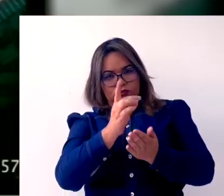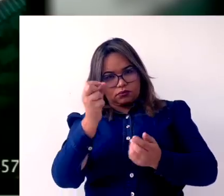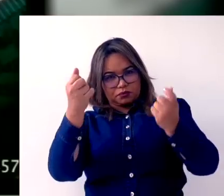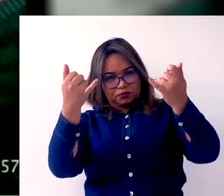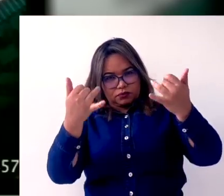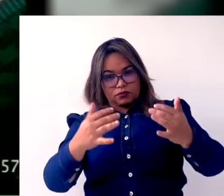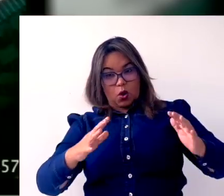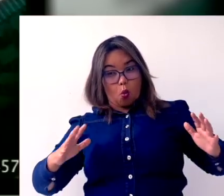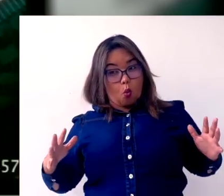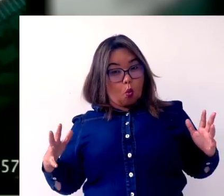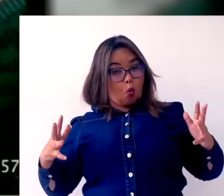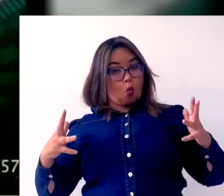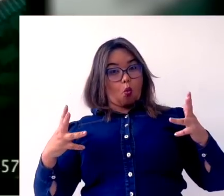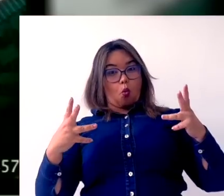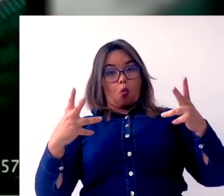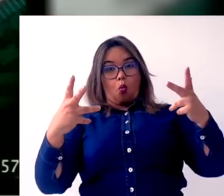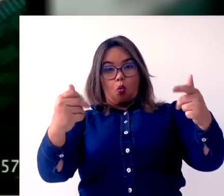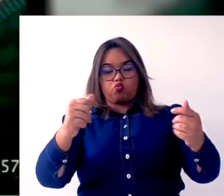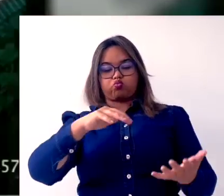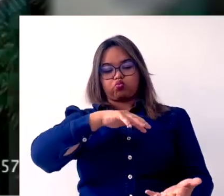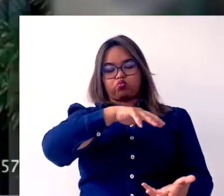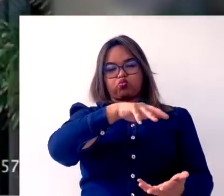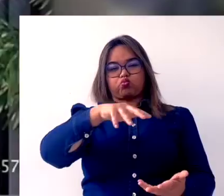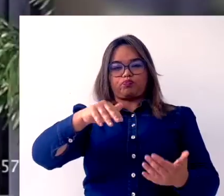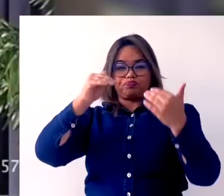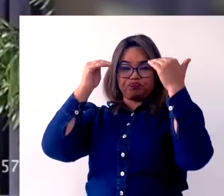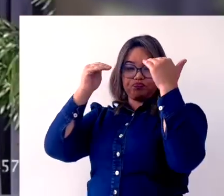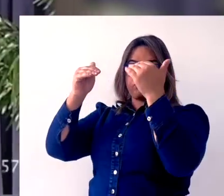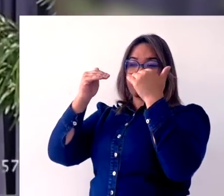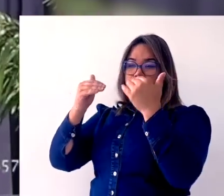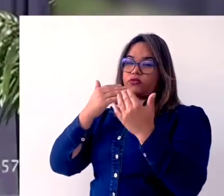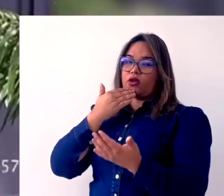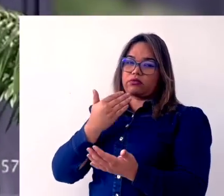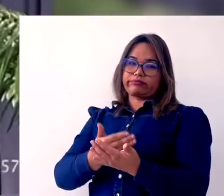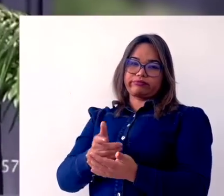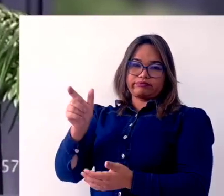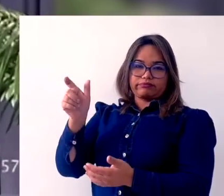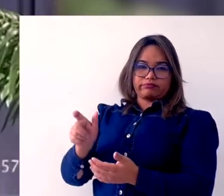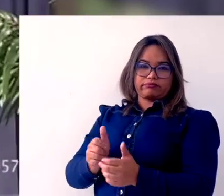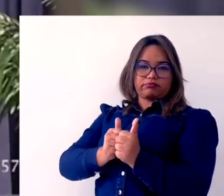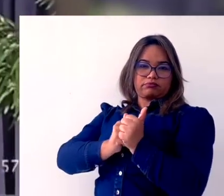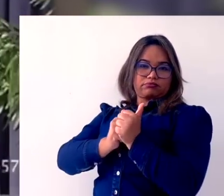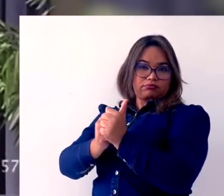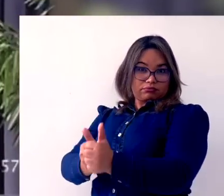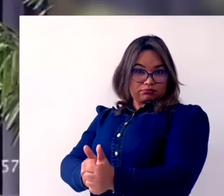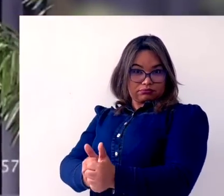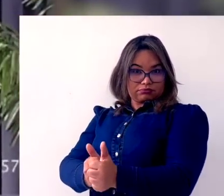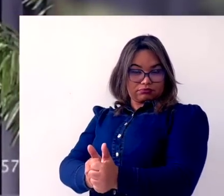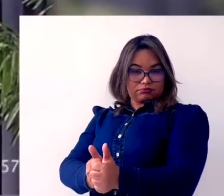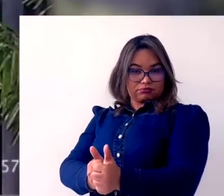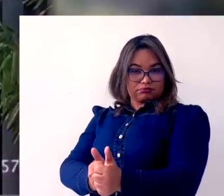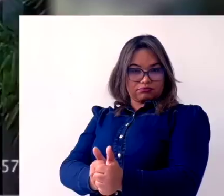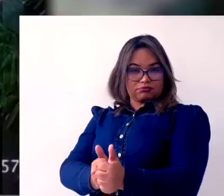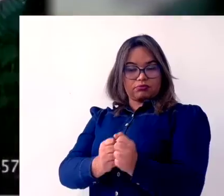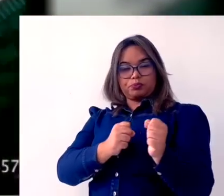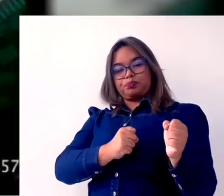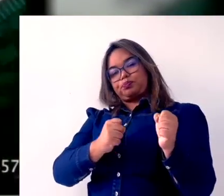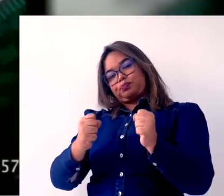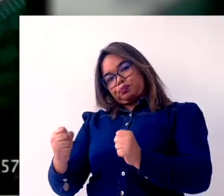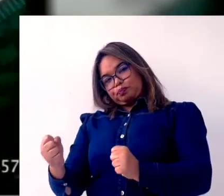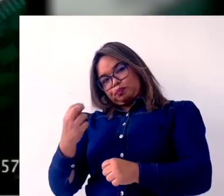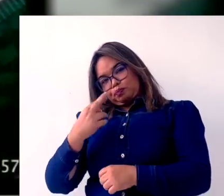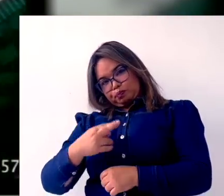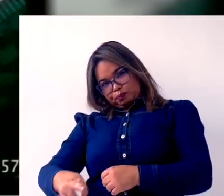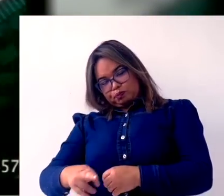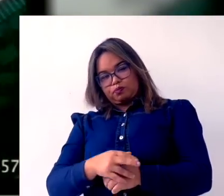maravilhou após a besta. Agora, esta declaração aqui é muito interessante. Eu vi uma de suas cabeças como